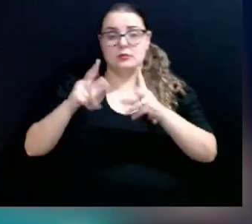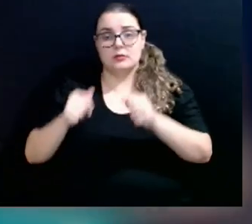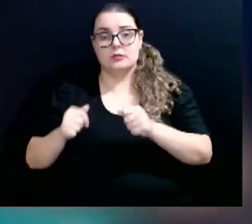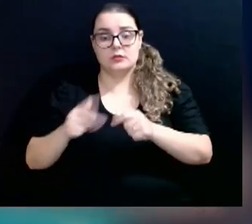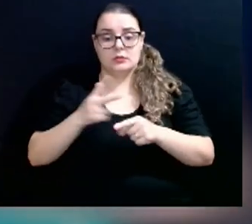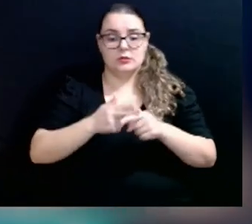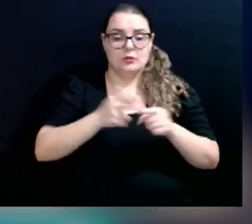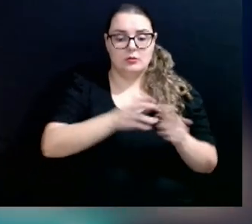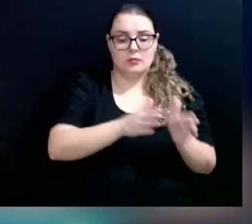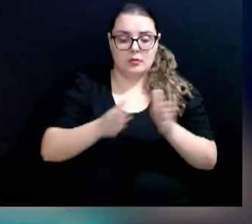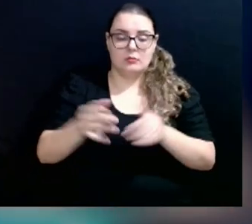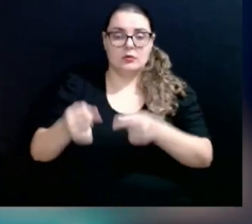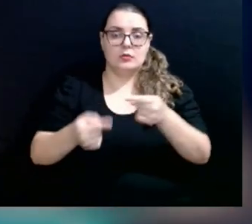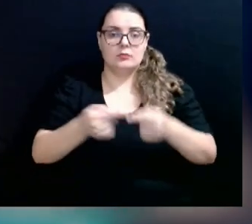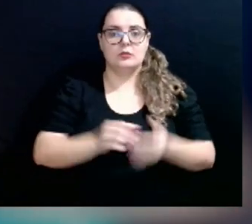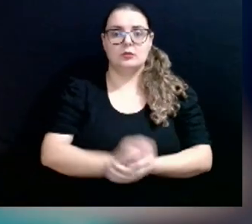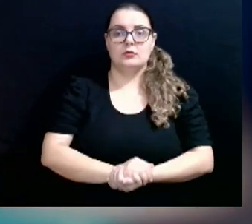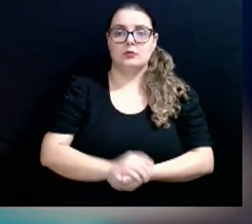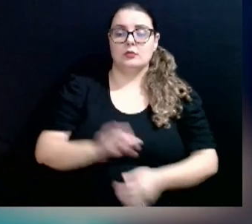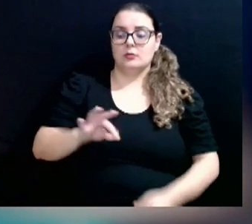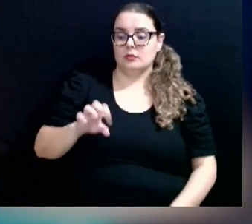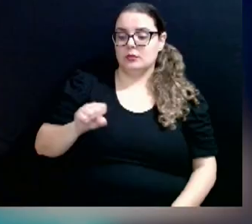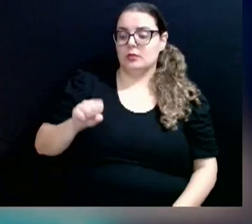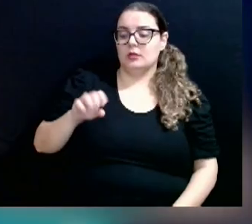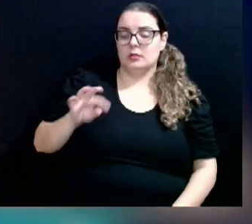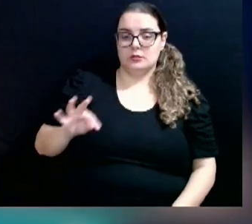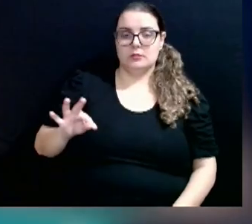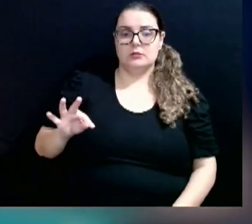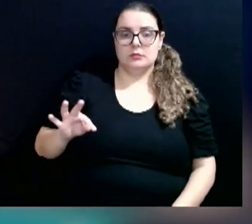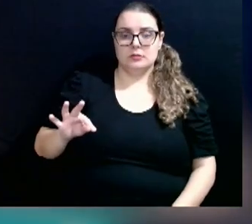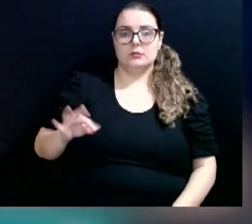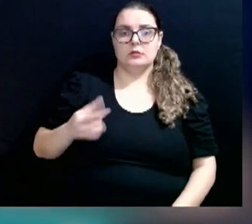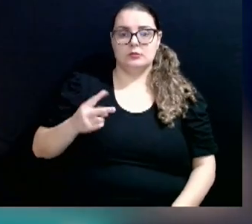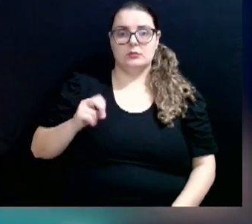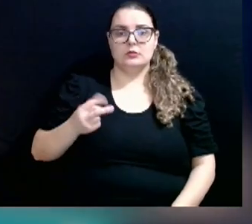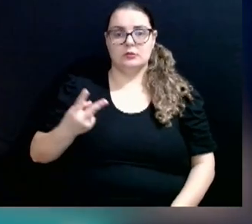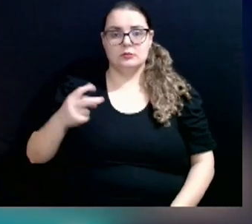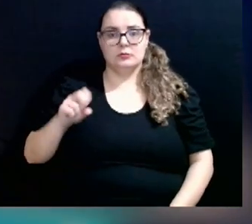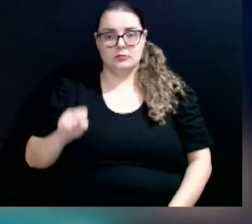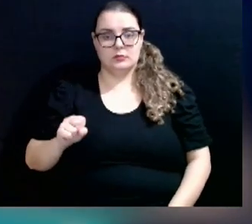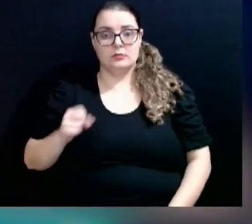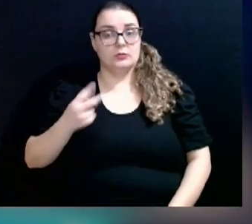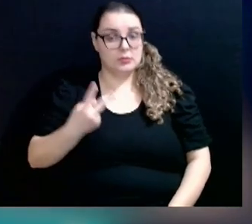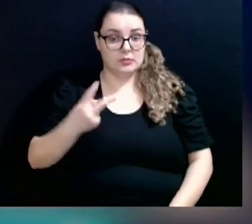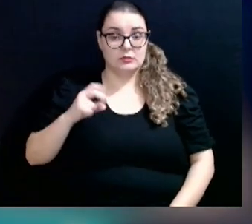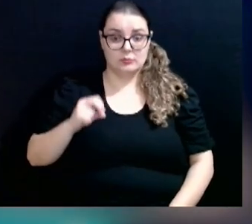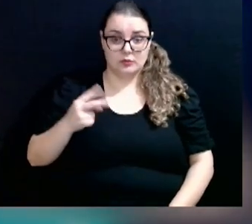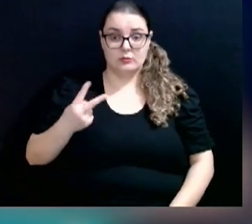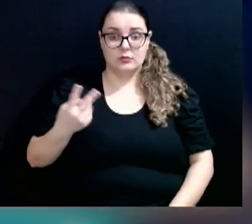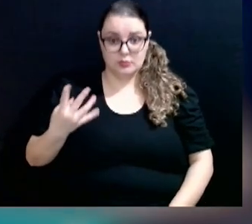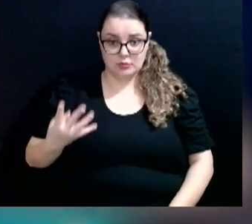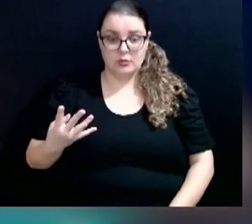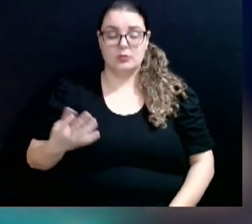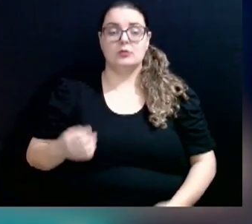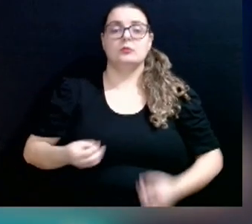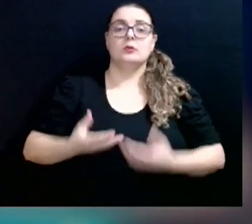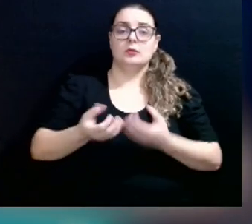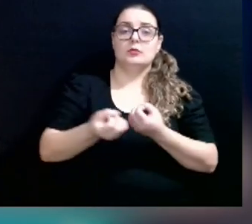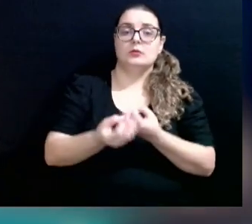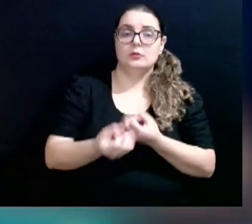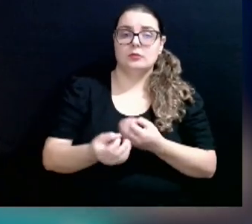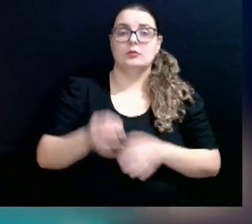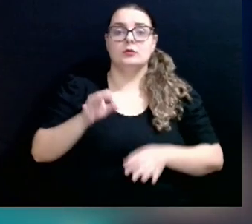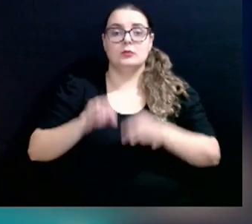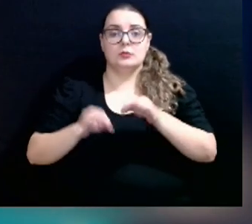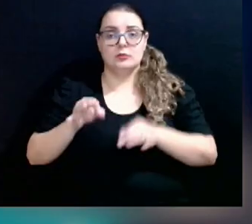discussão. O TST, em 2024, trouxe um relatório geral da Justiça do Trabalho e ele traz os números do judiciário